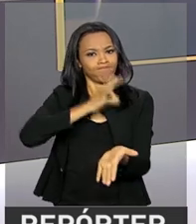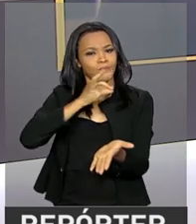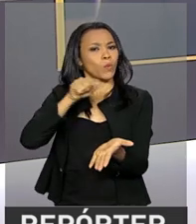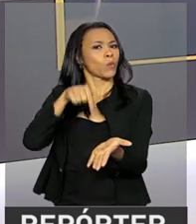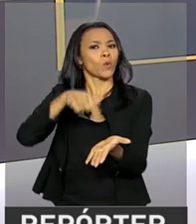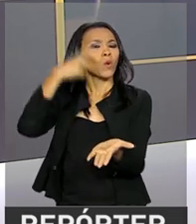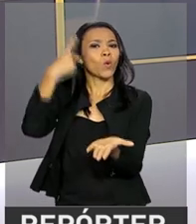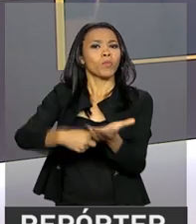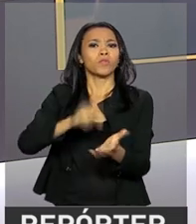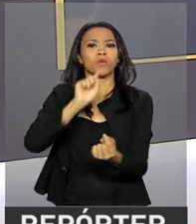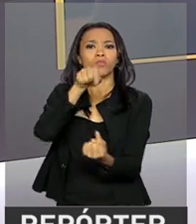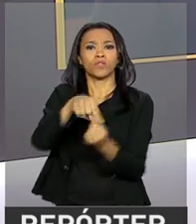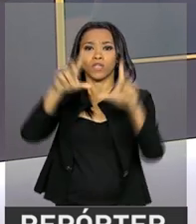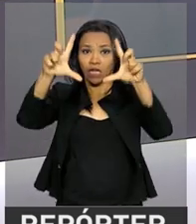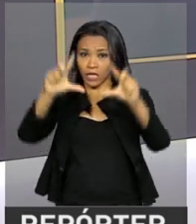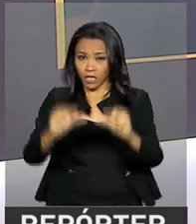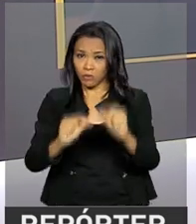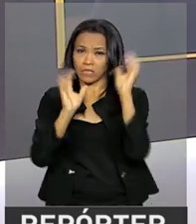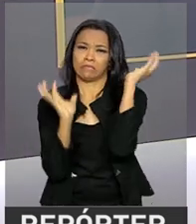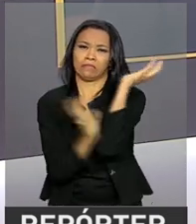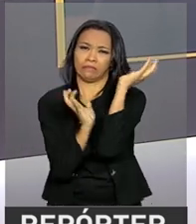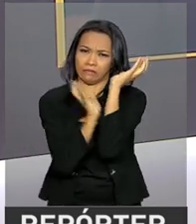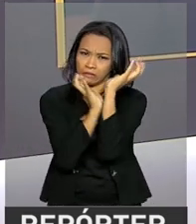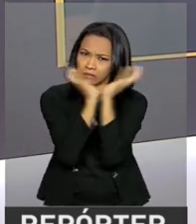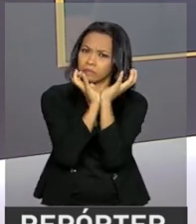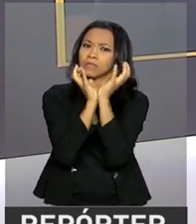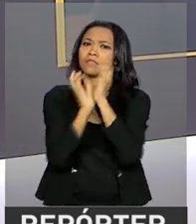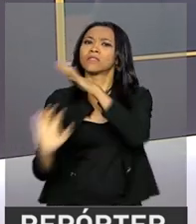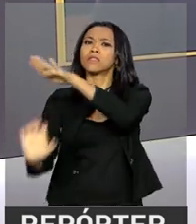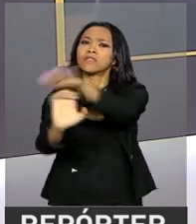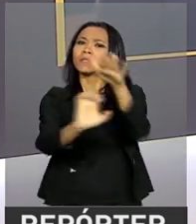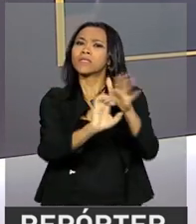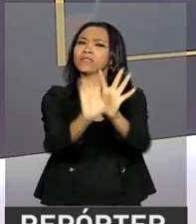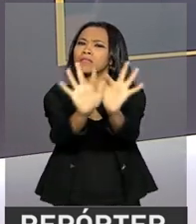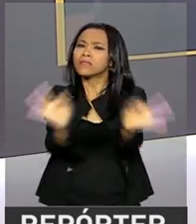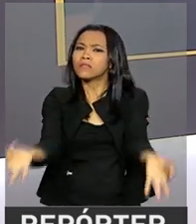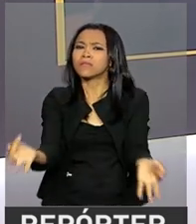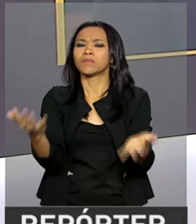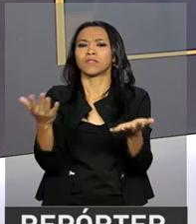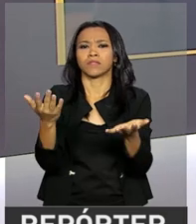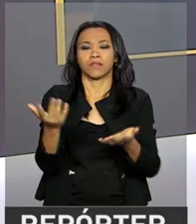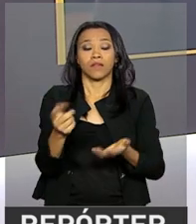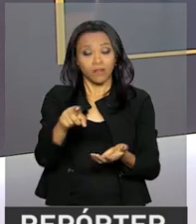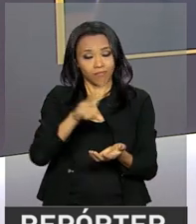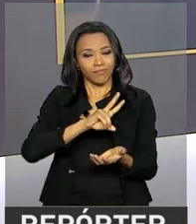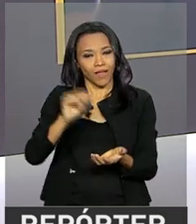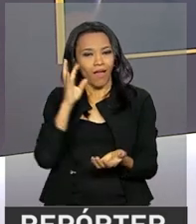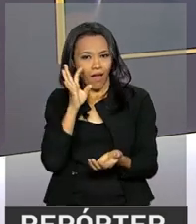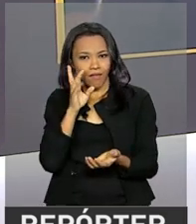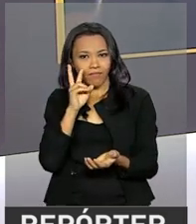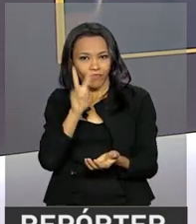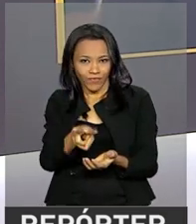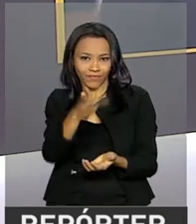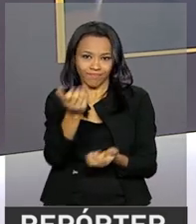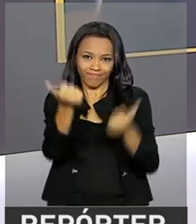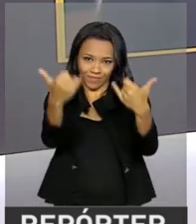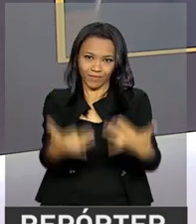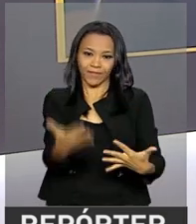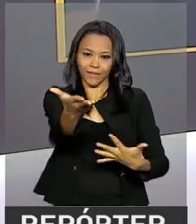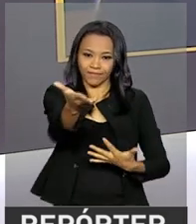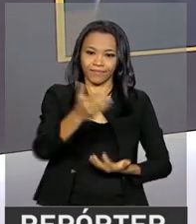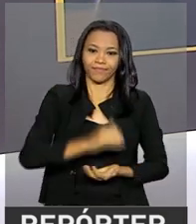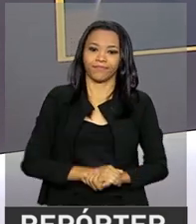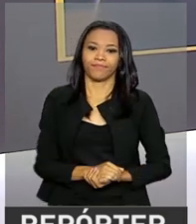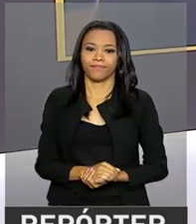a burocracia nas pequenas empresas a repórter taa dias está lá acompanhando e tem as informações pra gente oi